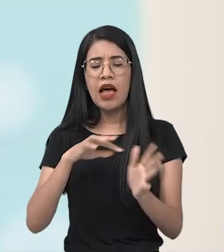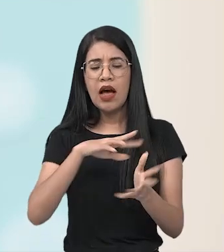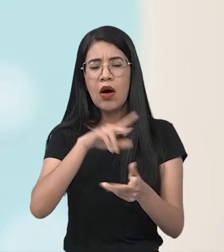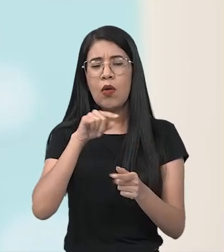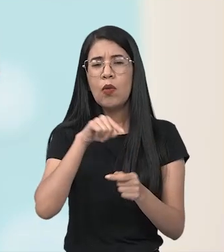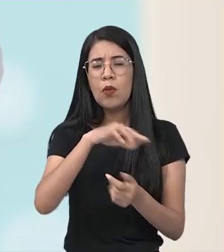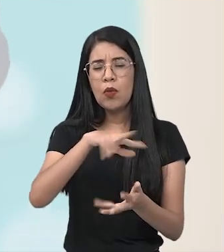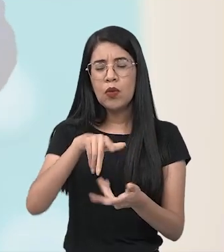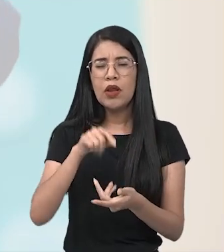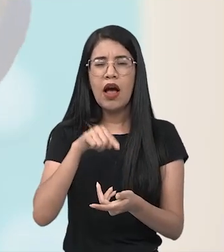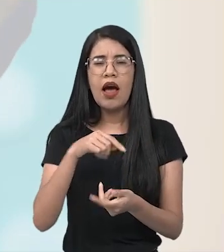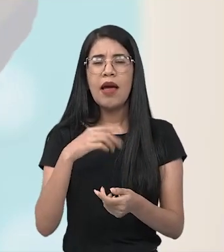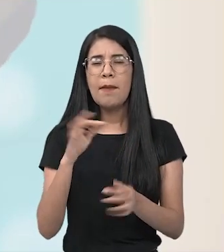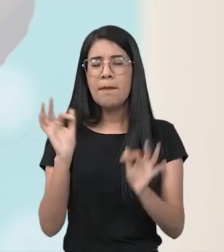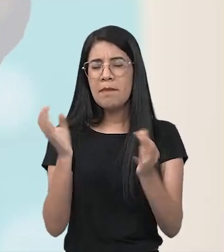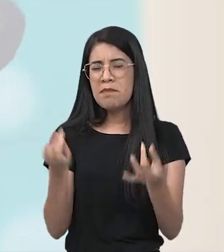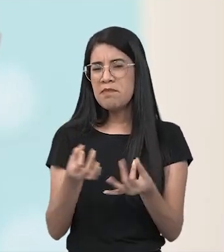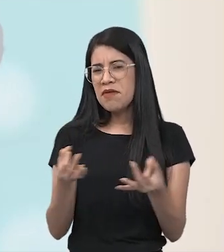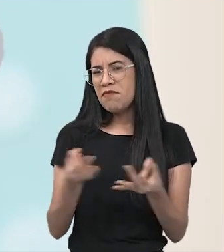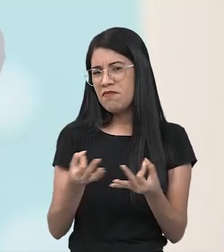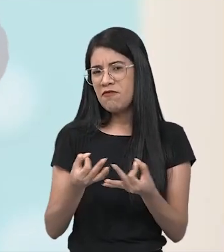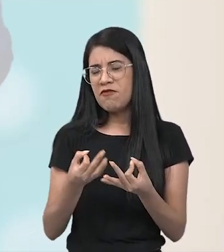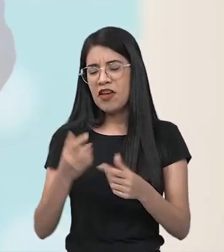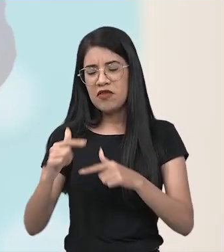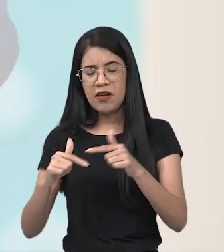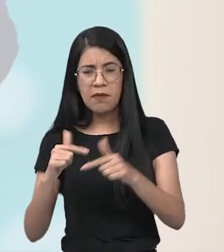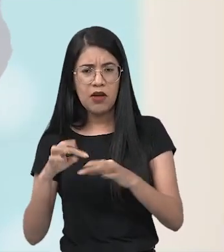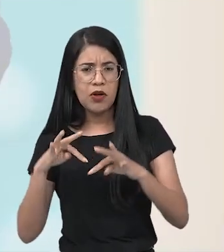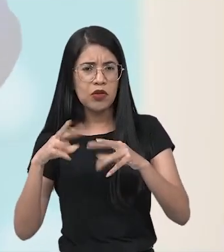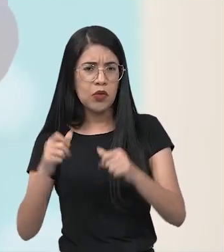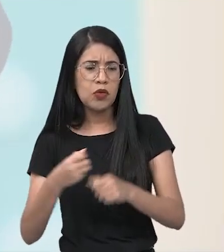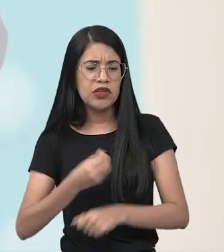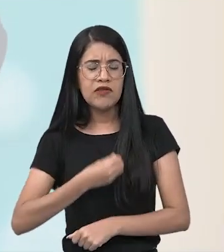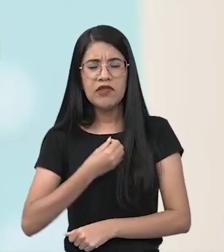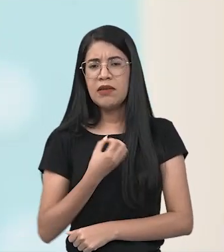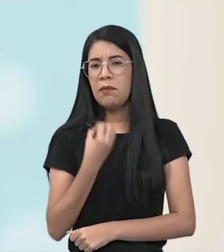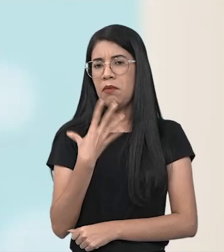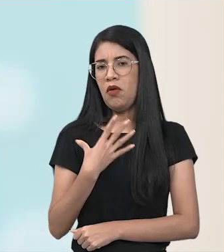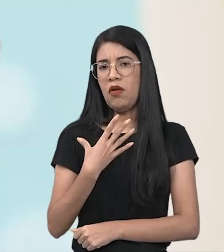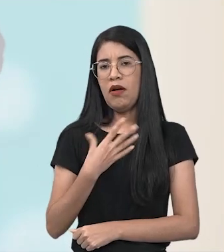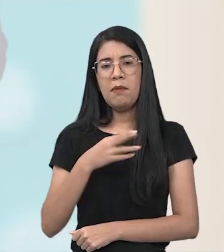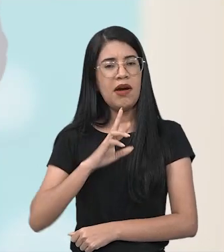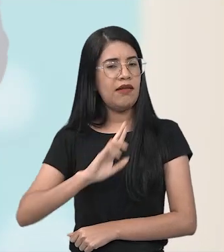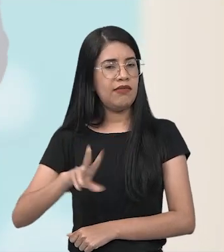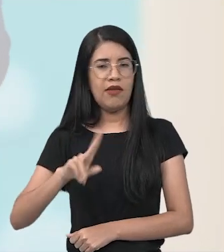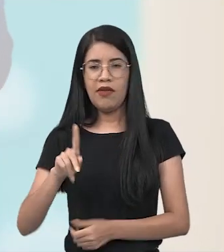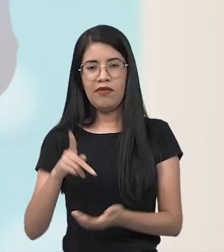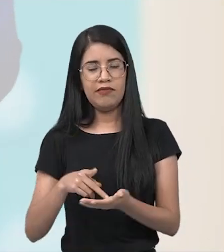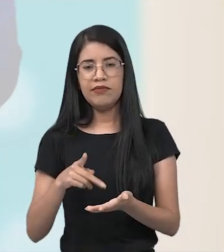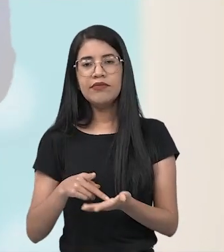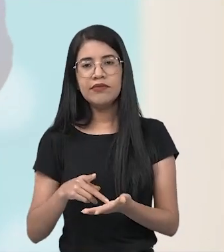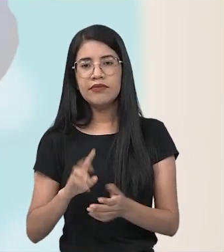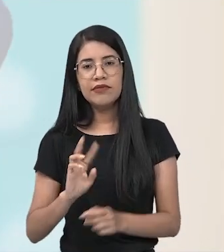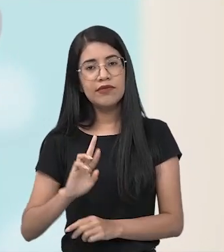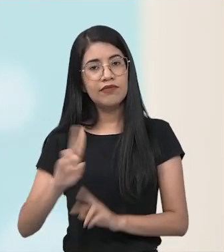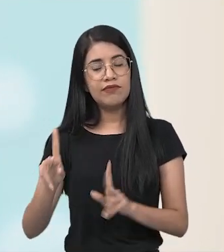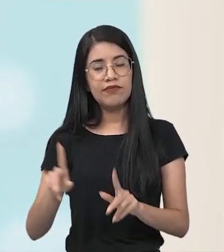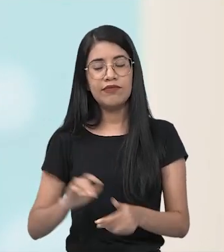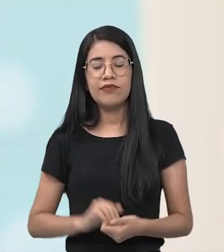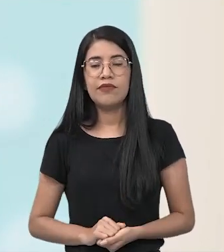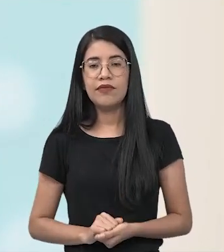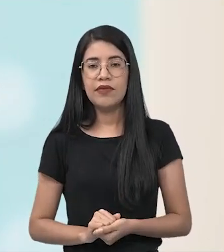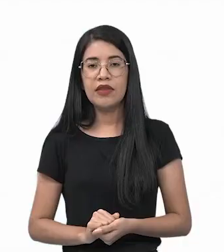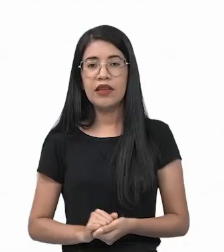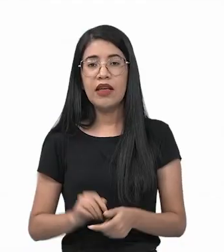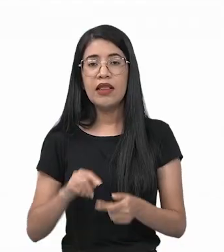perfeito, a vida é perfeita, tem emprego para todo mundo, as pessoas vivem bem, e a gente sabe que não é bem assim que acontece. A